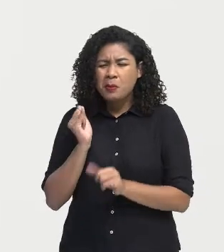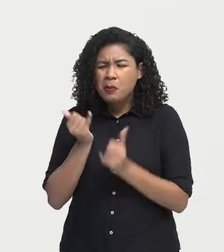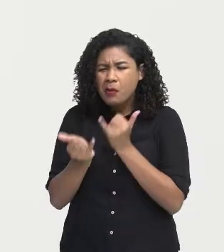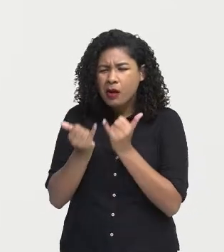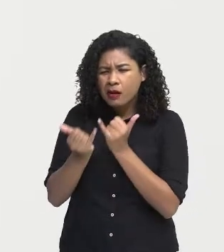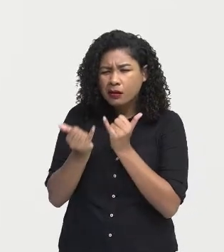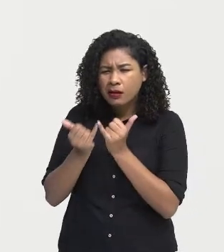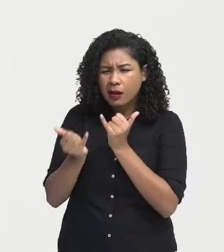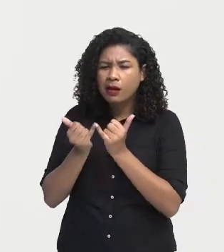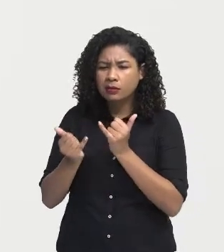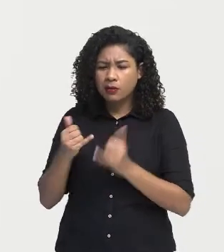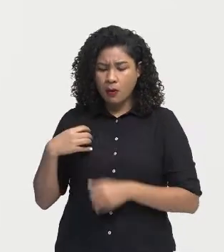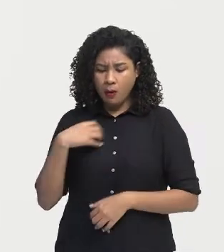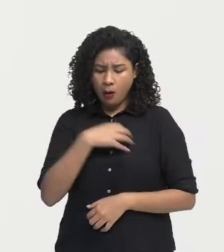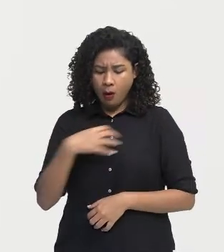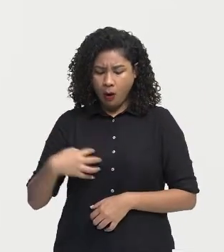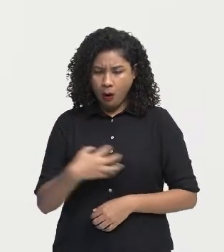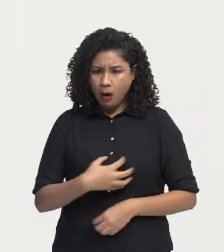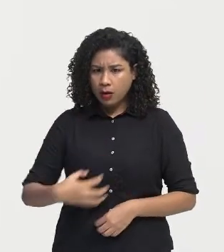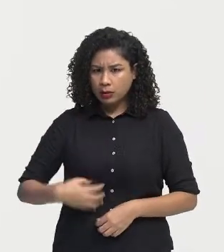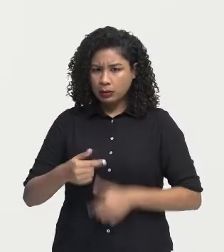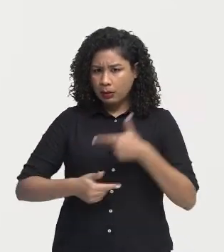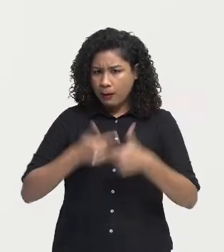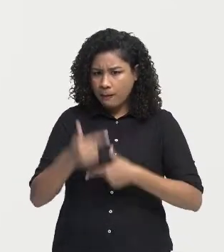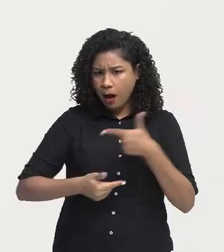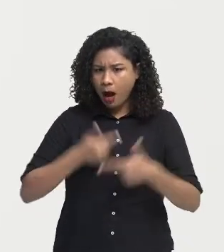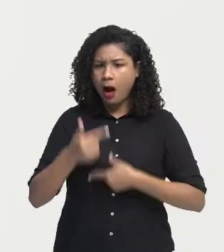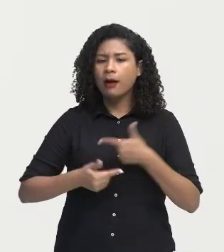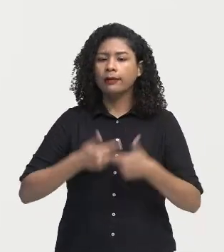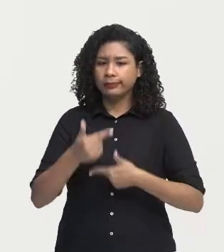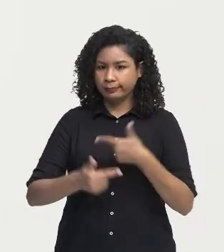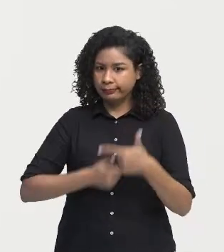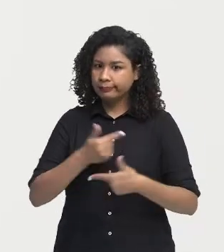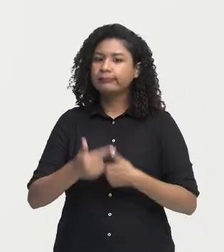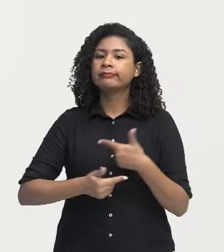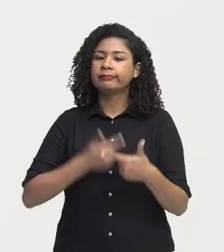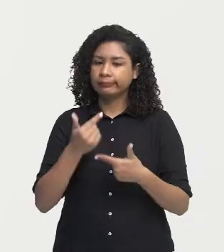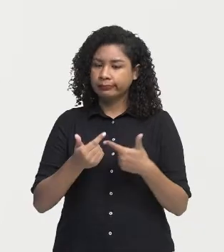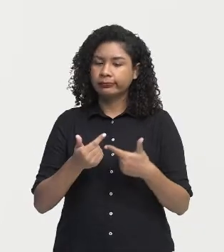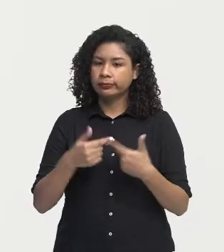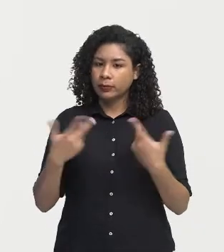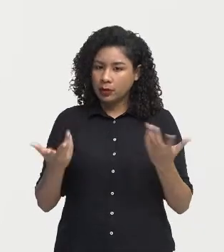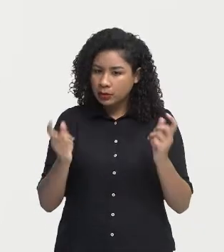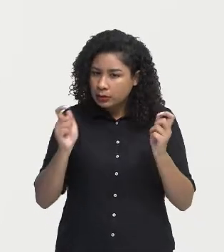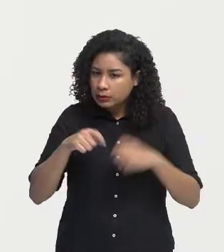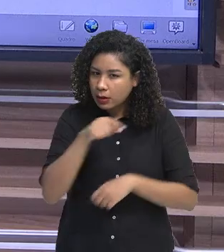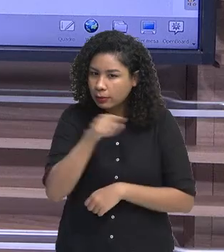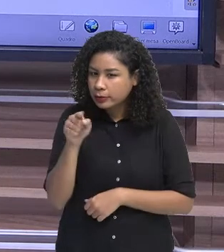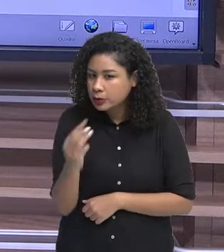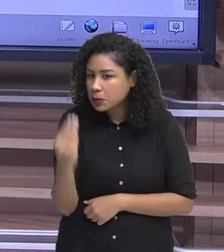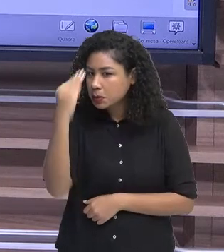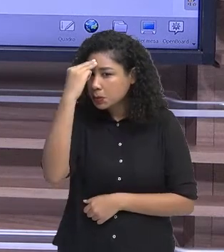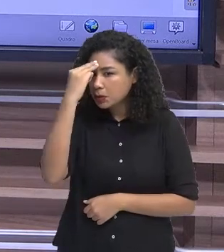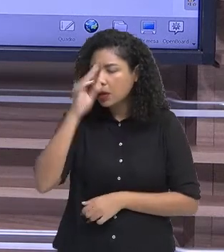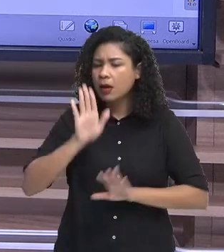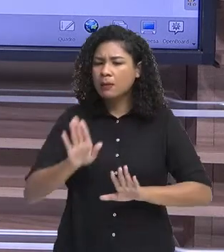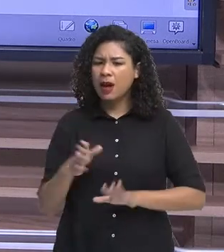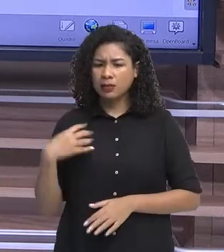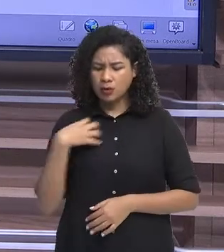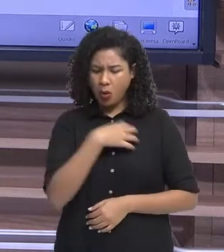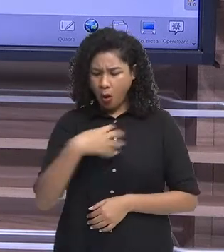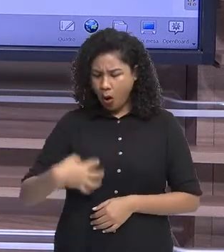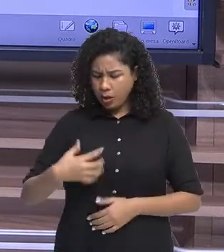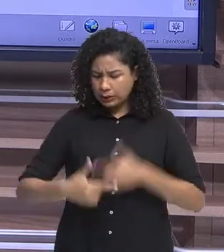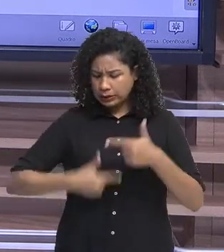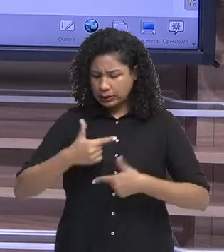pequenos órgãos, tá? Então, essa é uma definição bem importante para a gente memorizar. Por que pequenos órgãos? Porque a gente